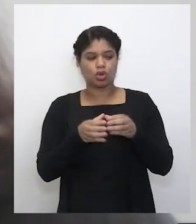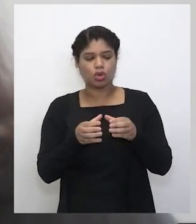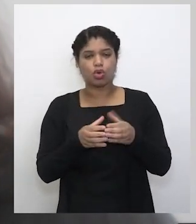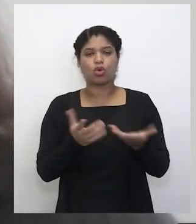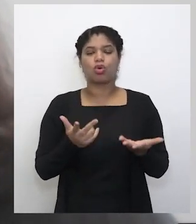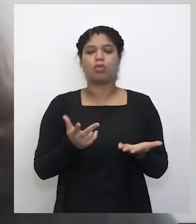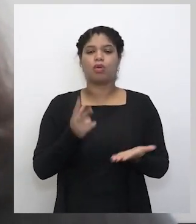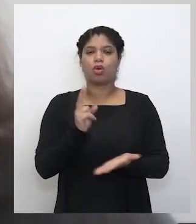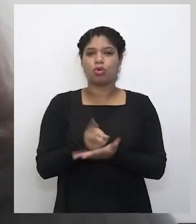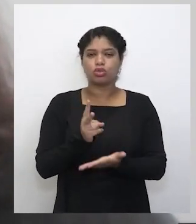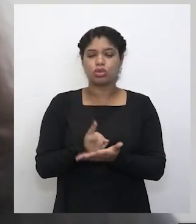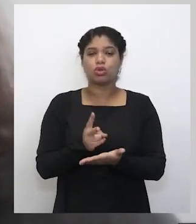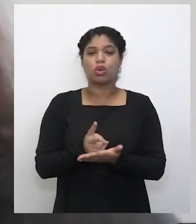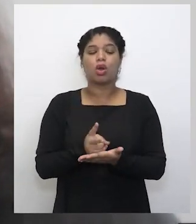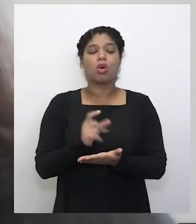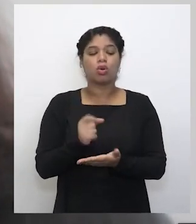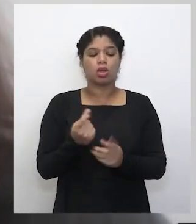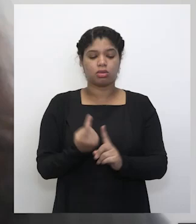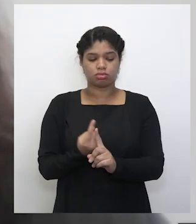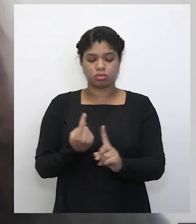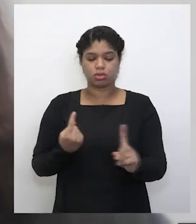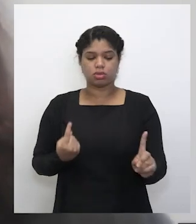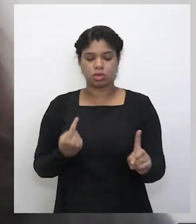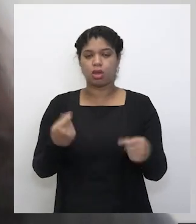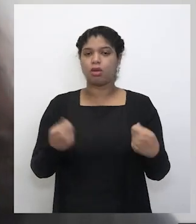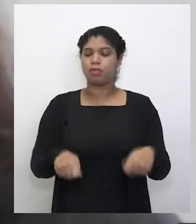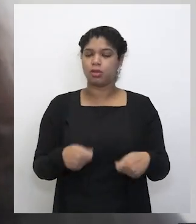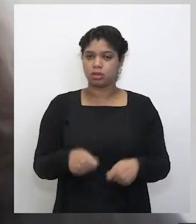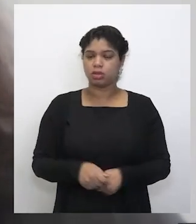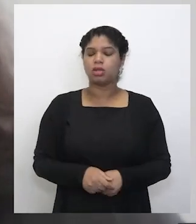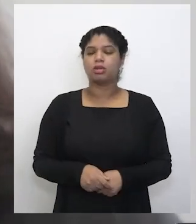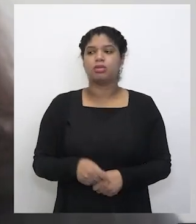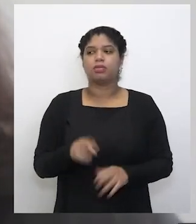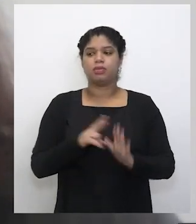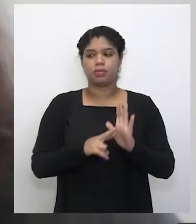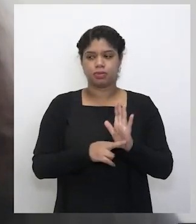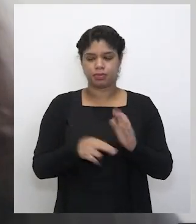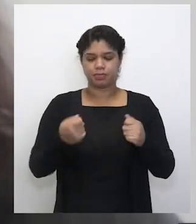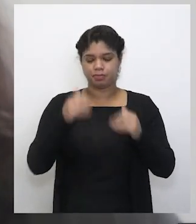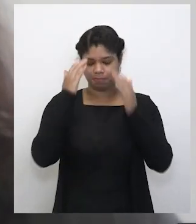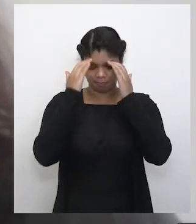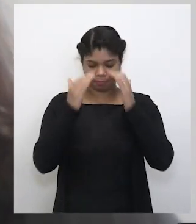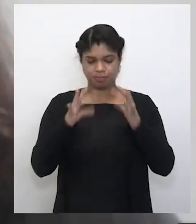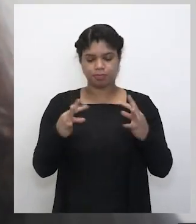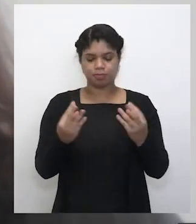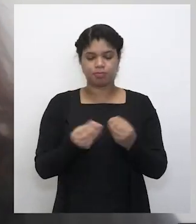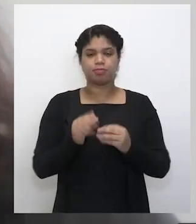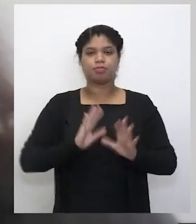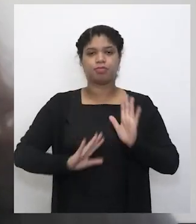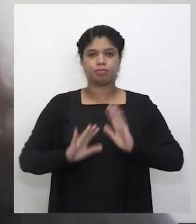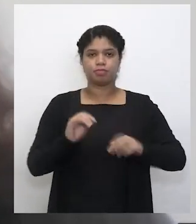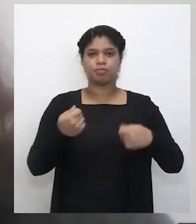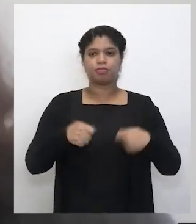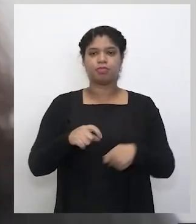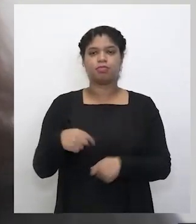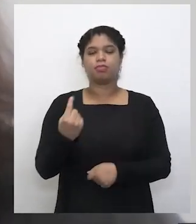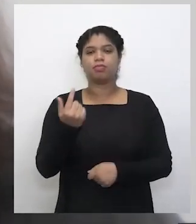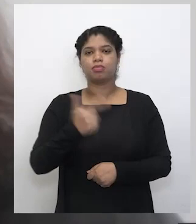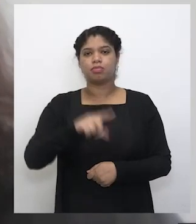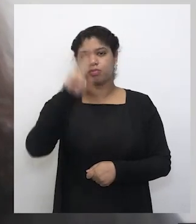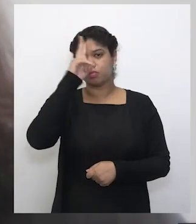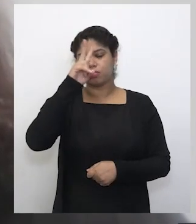mantendo o distanciamento, né, que é proposto, e todos esses cuidados são necessários, a gente está sempre